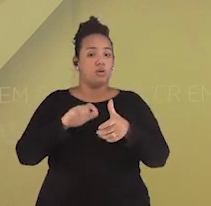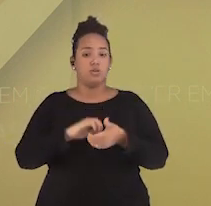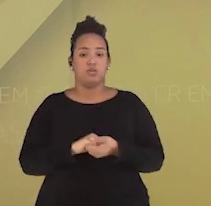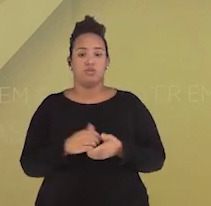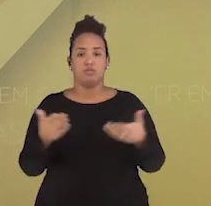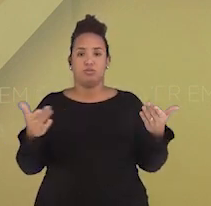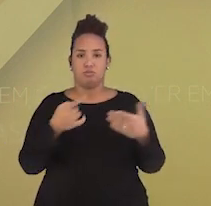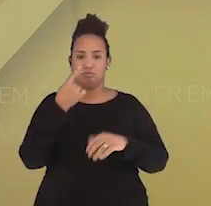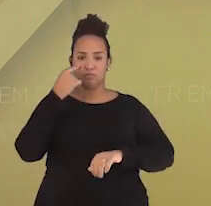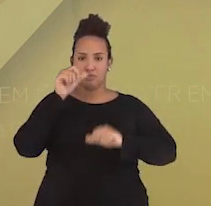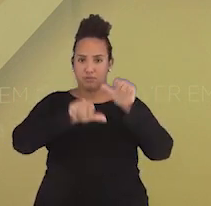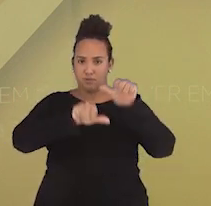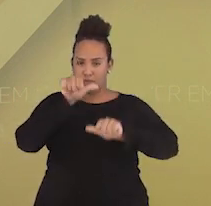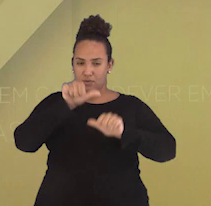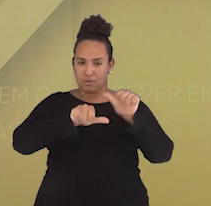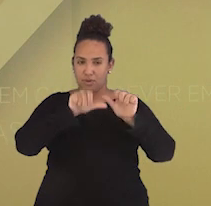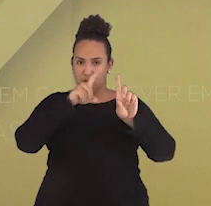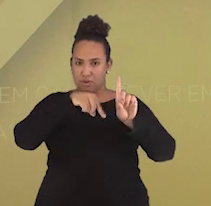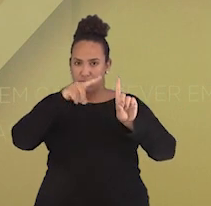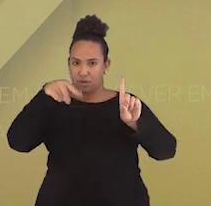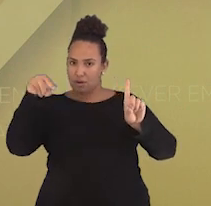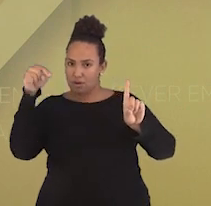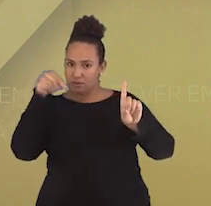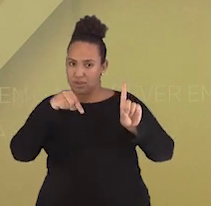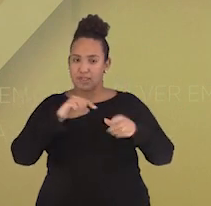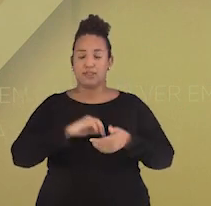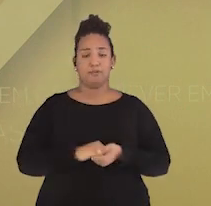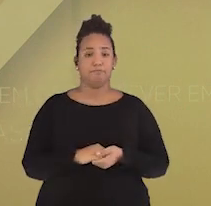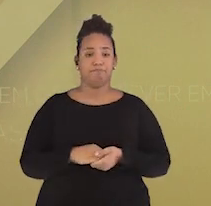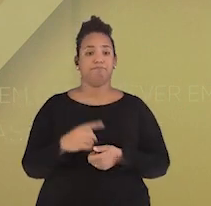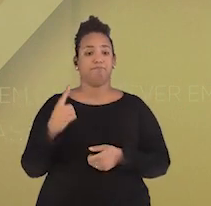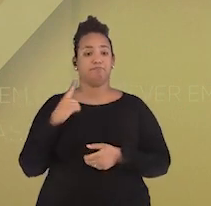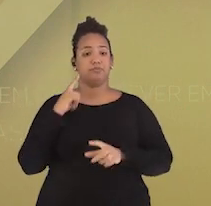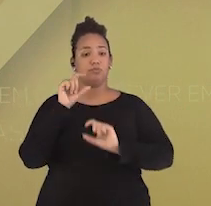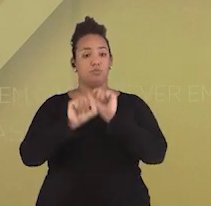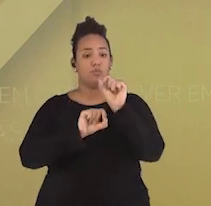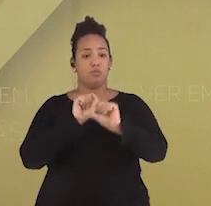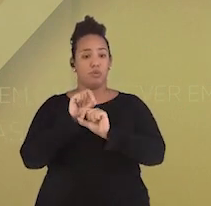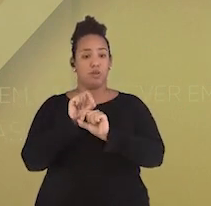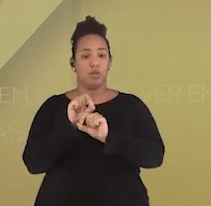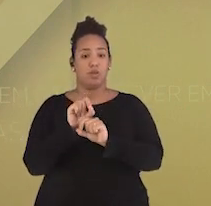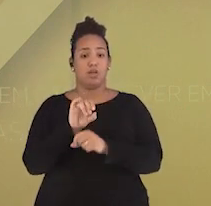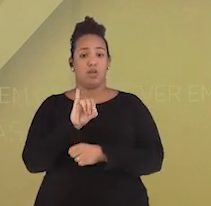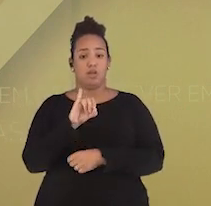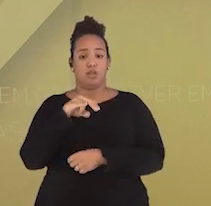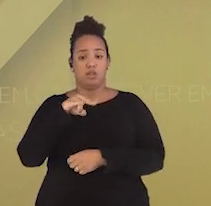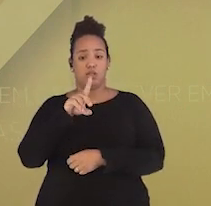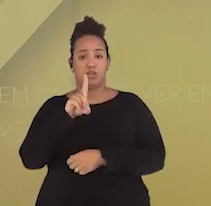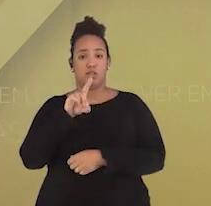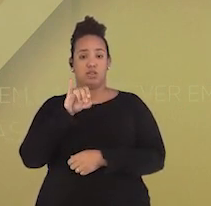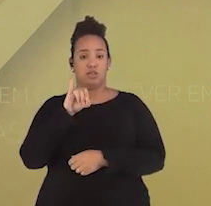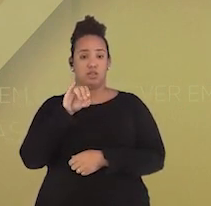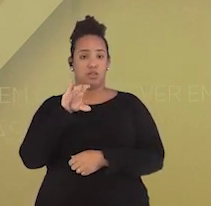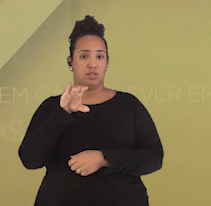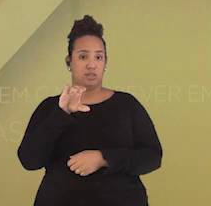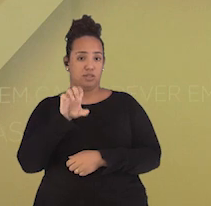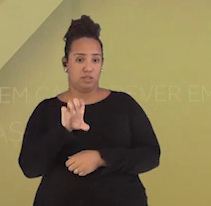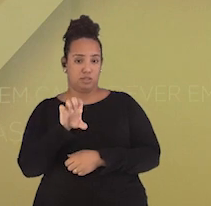nós temos a indicação de um índice, que é o índice de Gini. Tem esse nome por causa da pessoa que